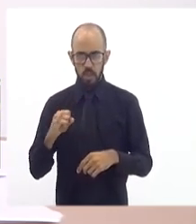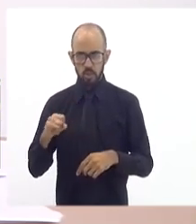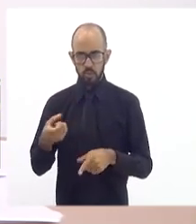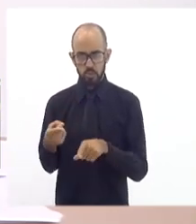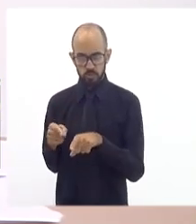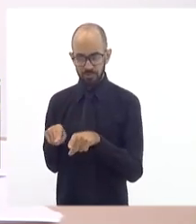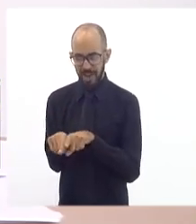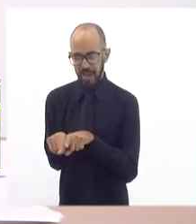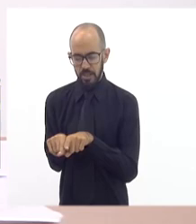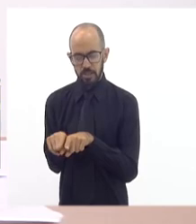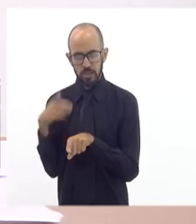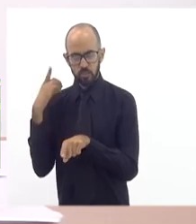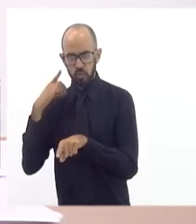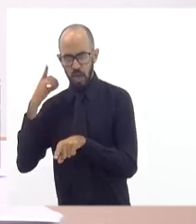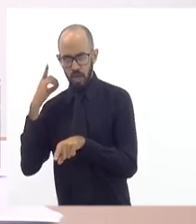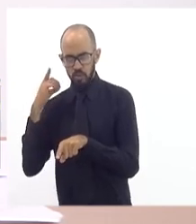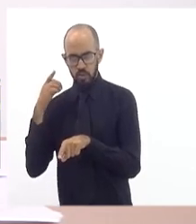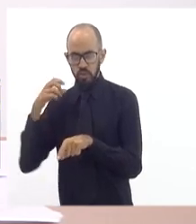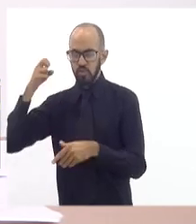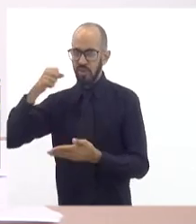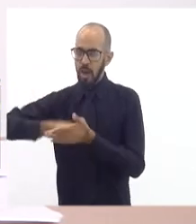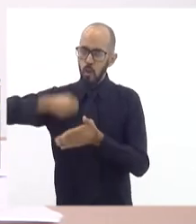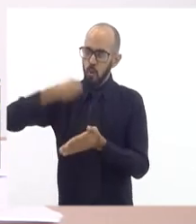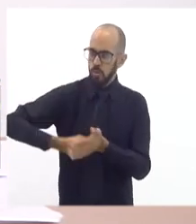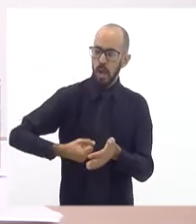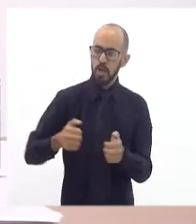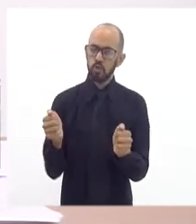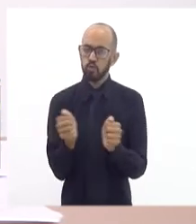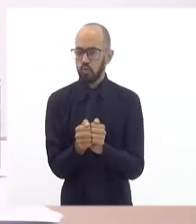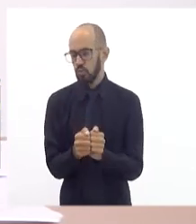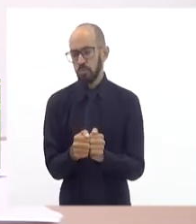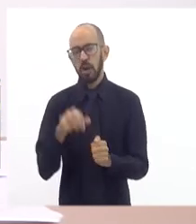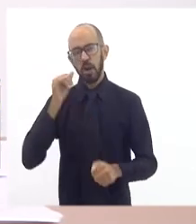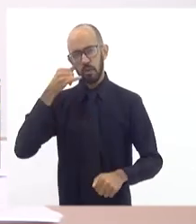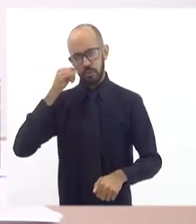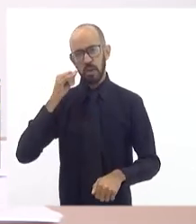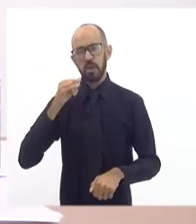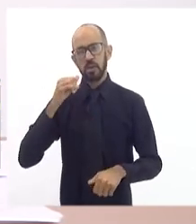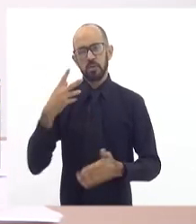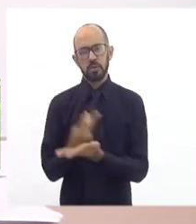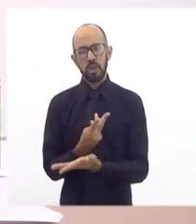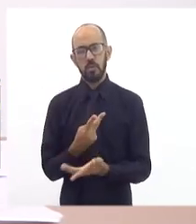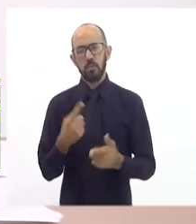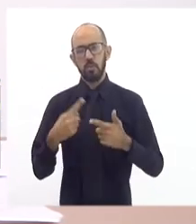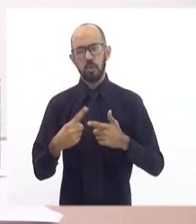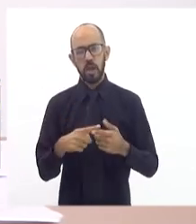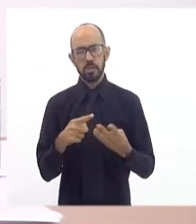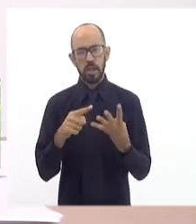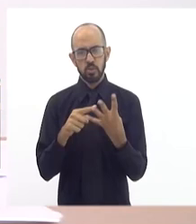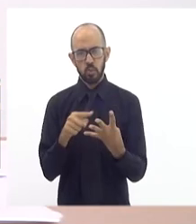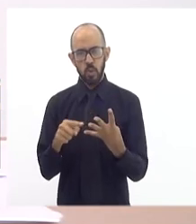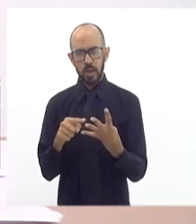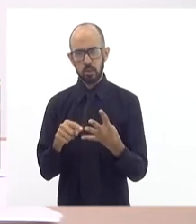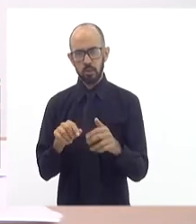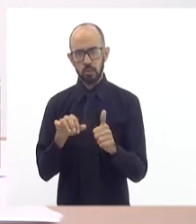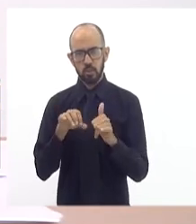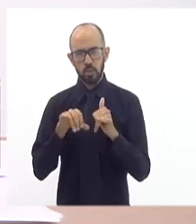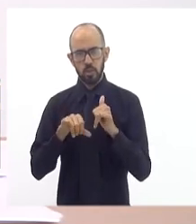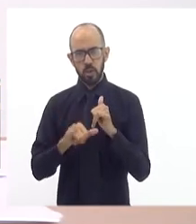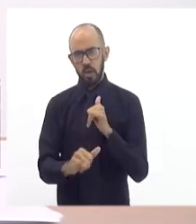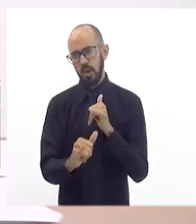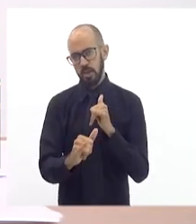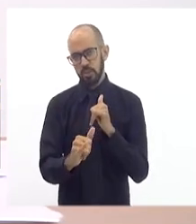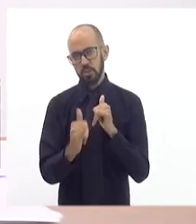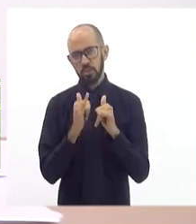aqui na casa nós vamos lutar para que isso não venha acontecer porque essas quatro é melhor até altamente poluidoras a